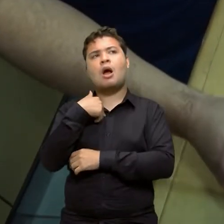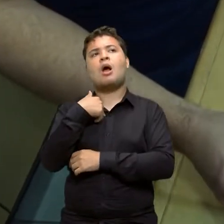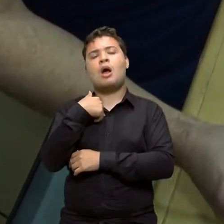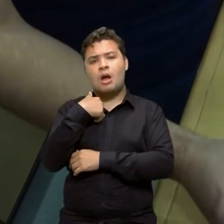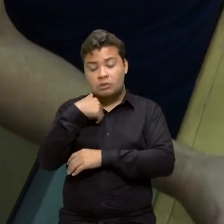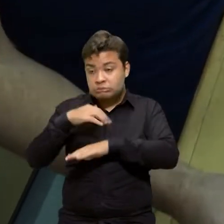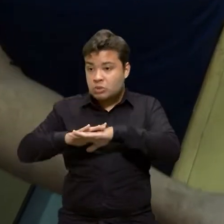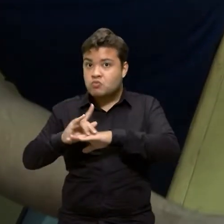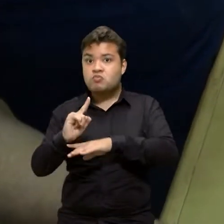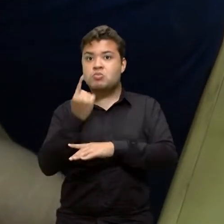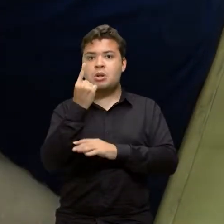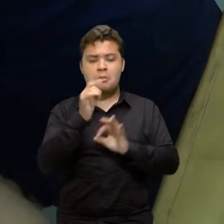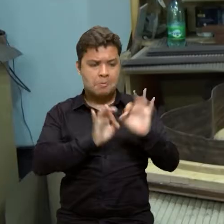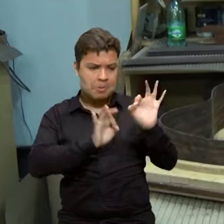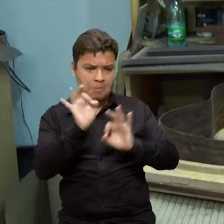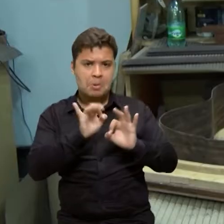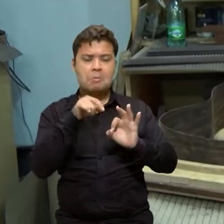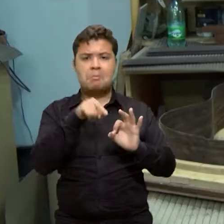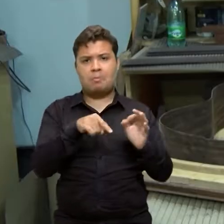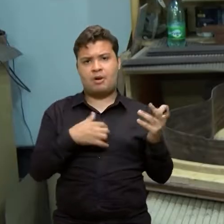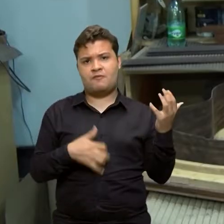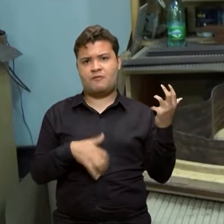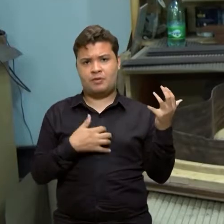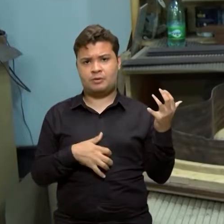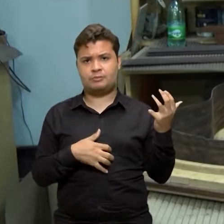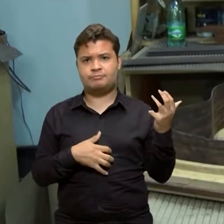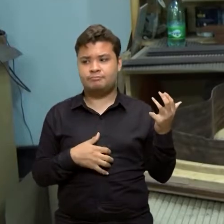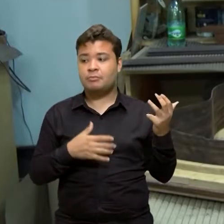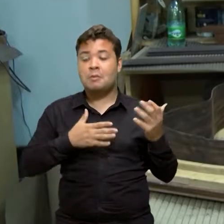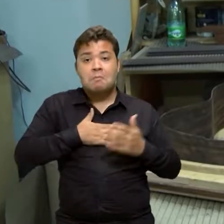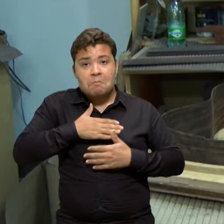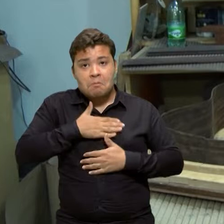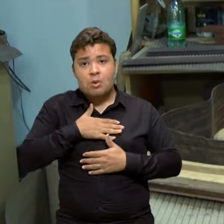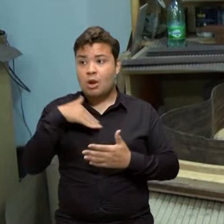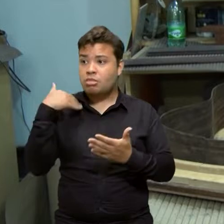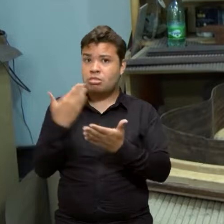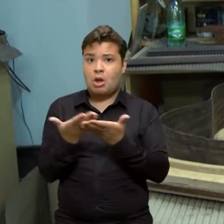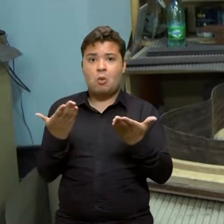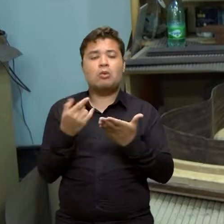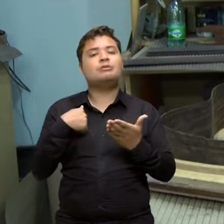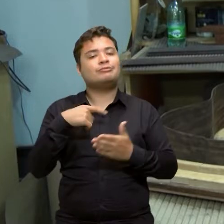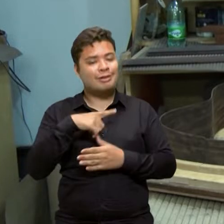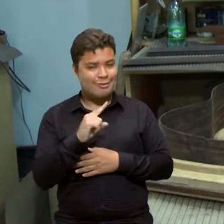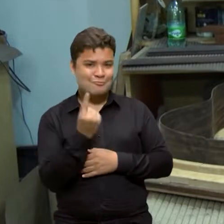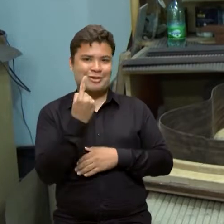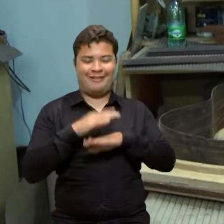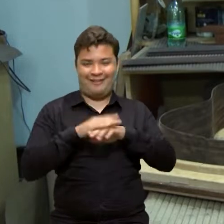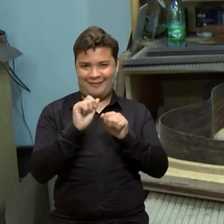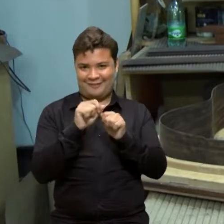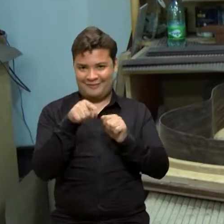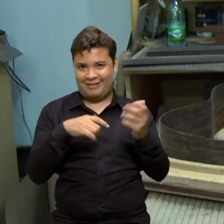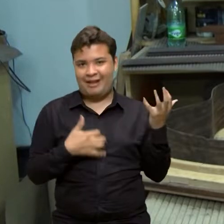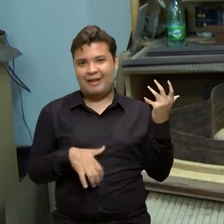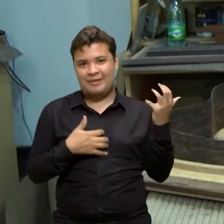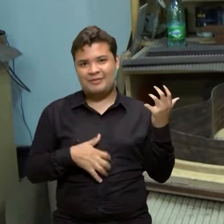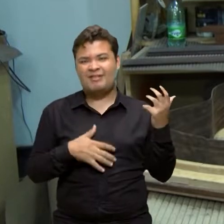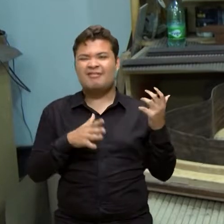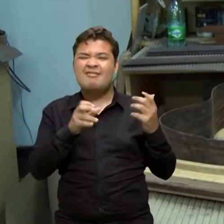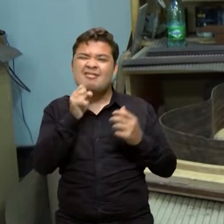primeiro instrumento. Esse primeiro instrumento acabou ficando comigo, está comigo até hoje. Tá